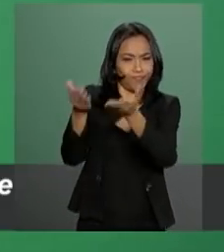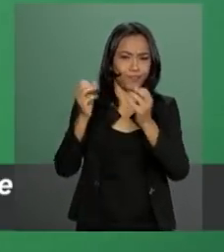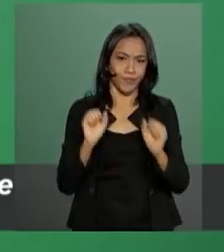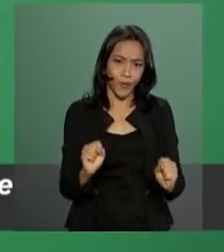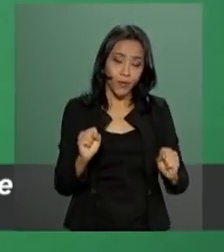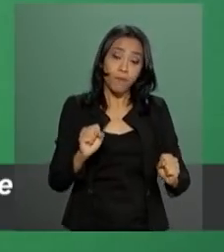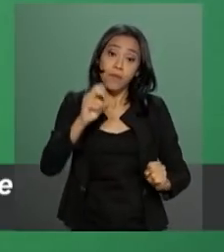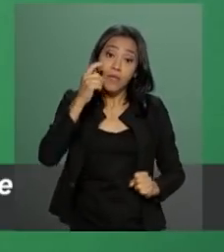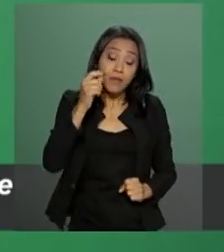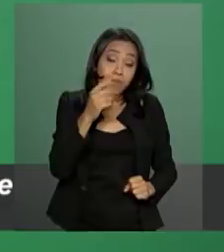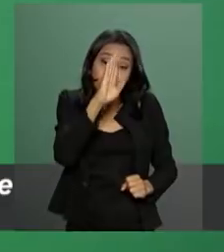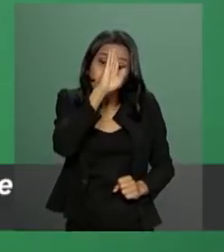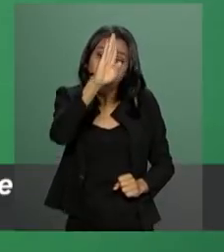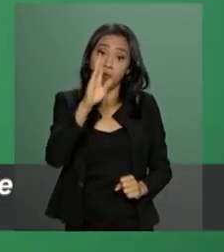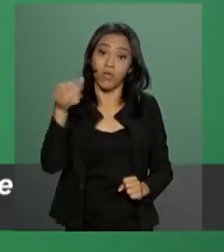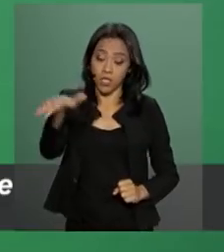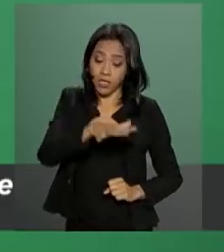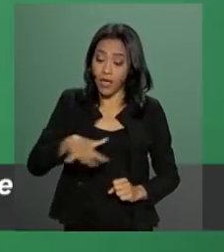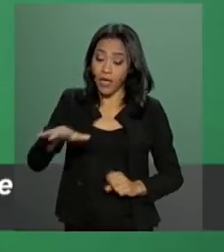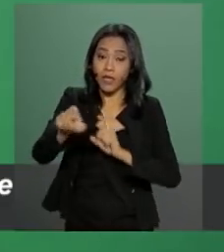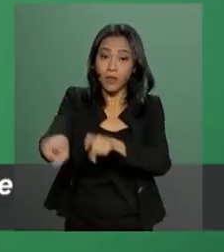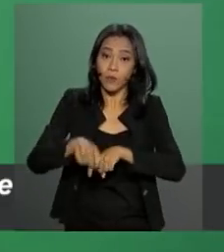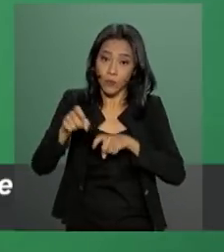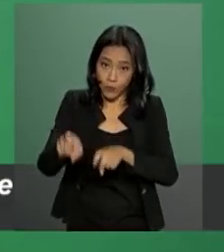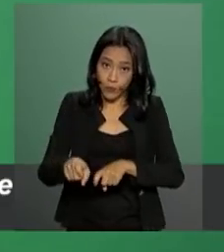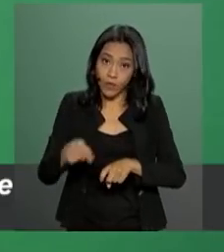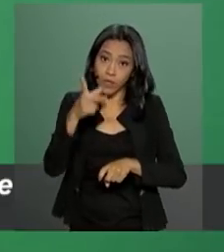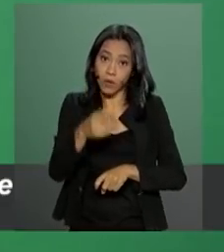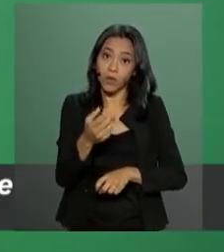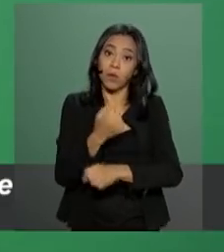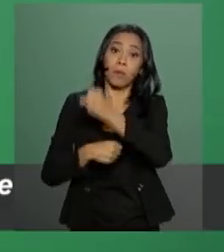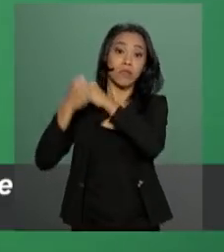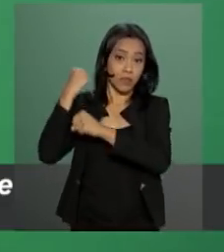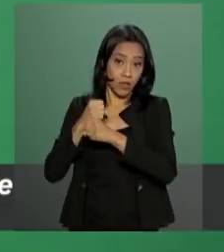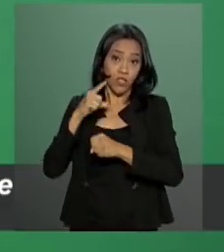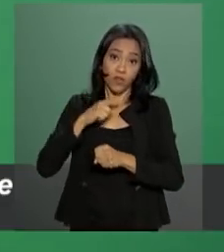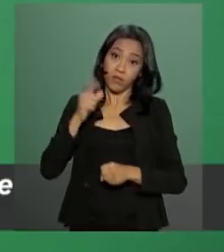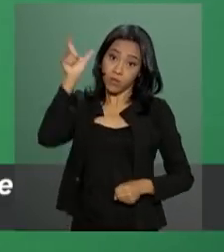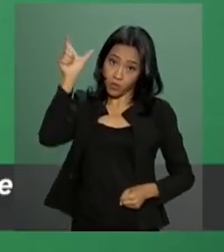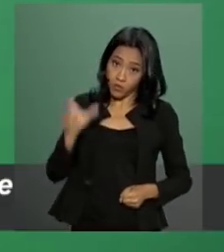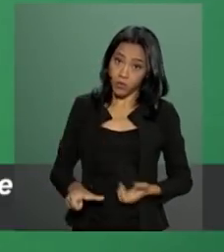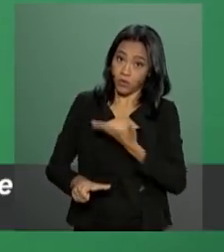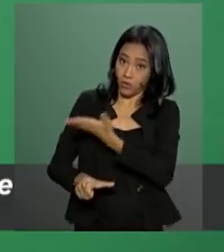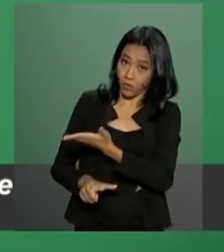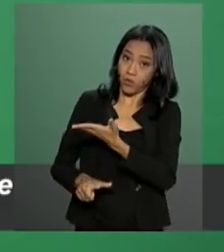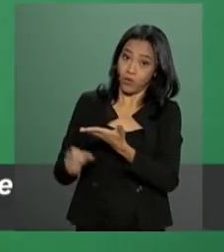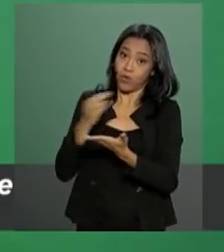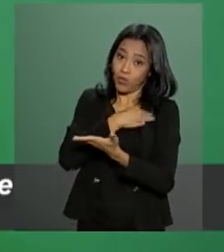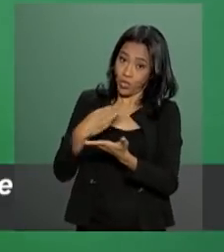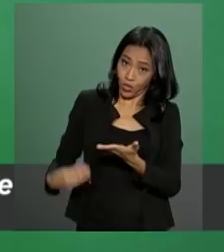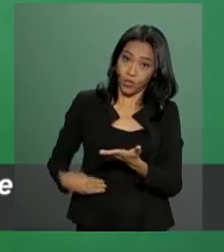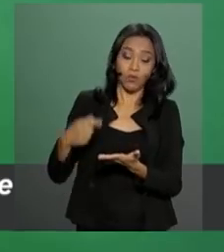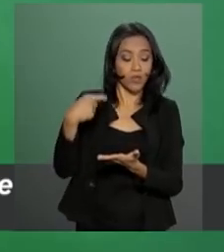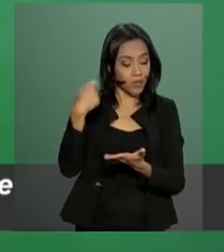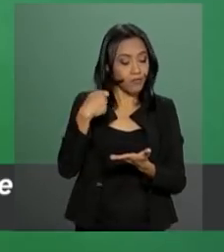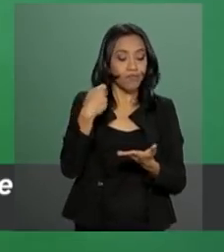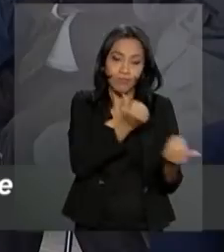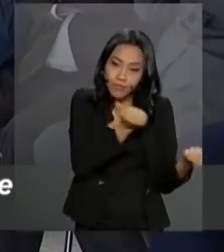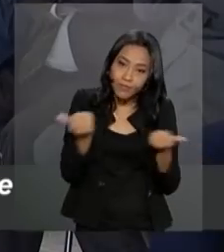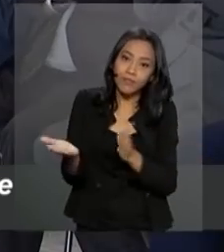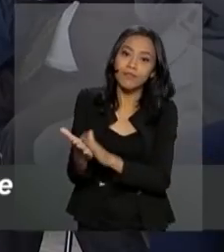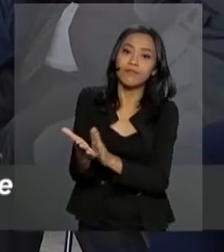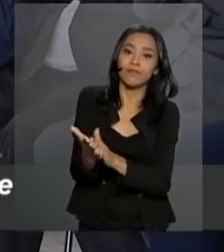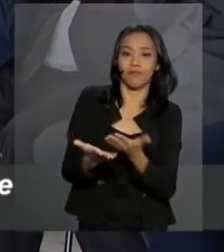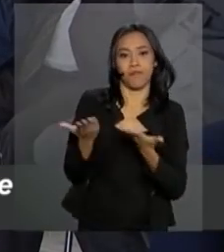temos na agricultura como tivemos no passado olhos paulinelli temos hoje o blairo maggi que merece aplausos de todos